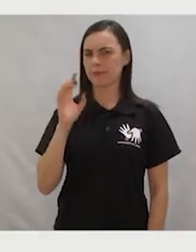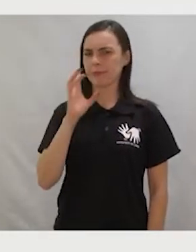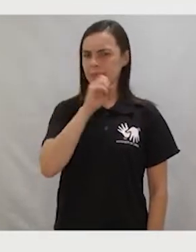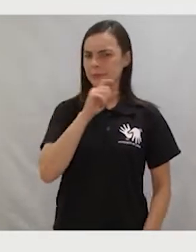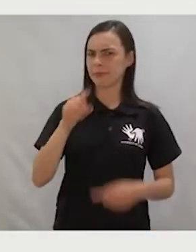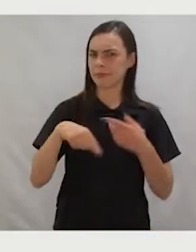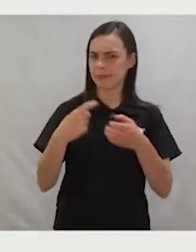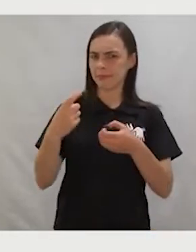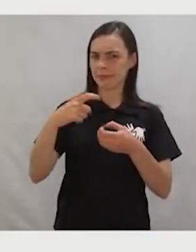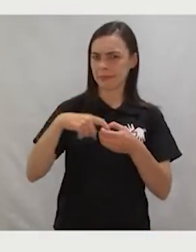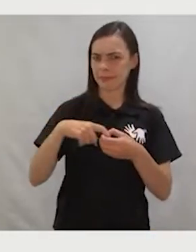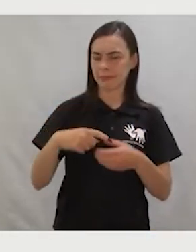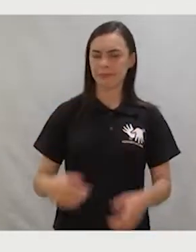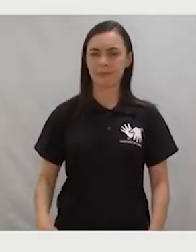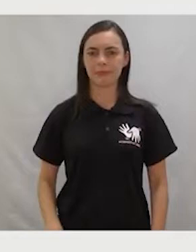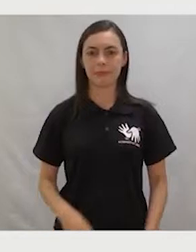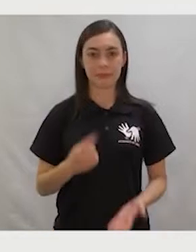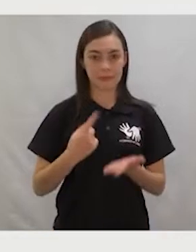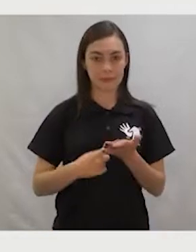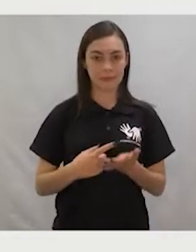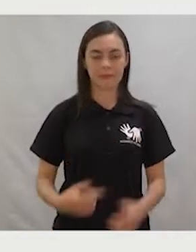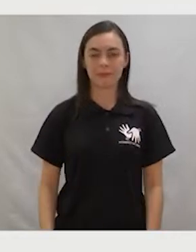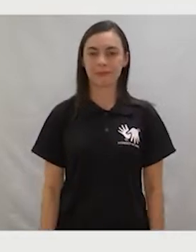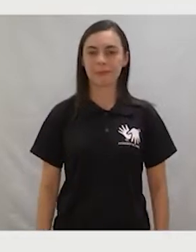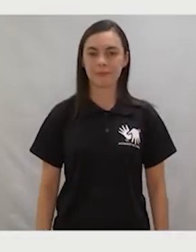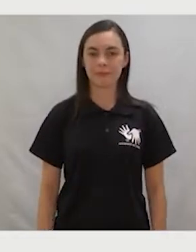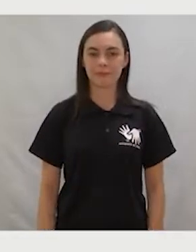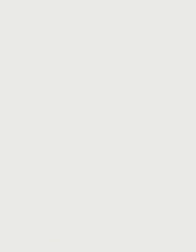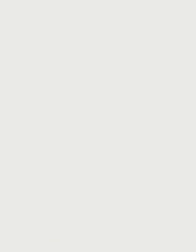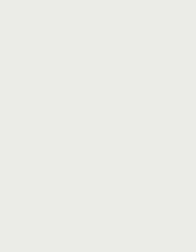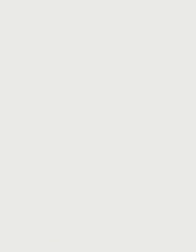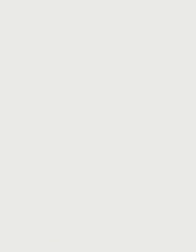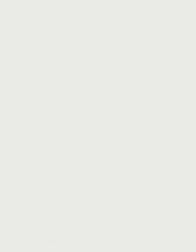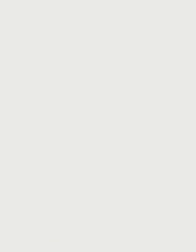Enquanto vocês pensam, a gente já retorna para continuar. Combinado?